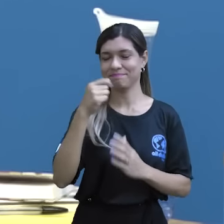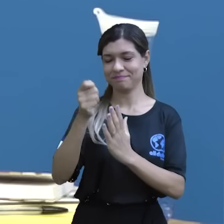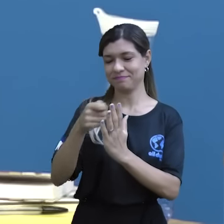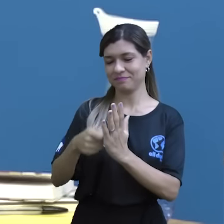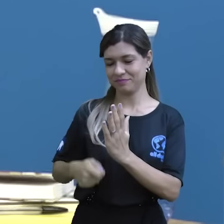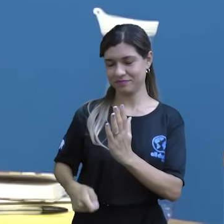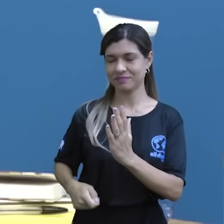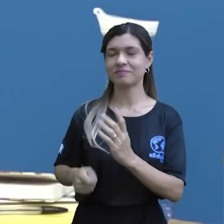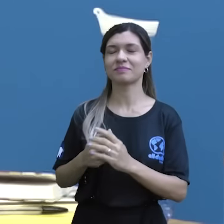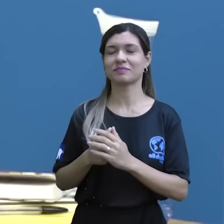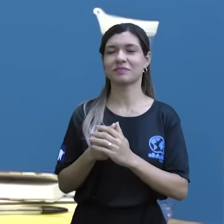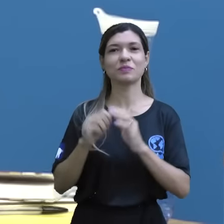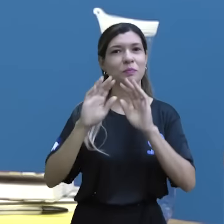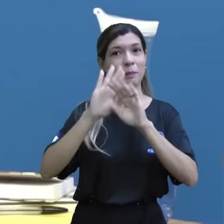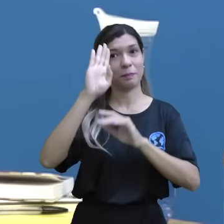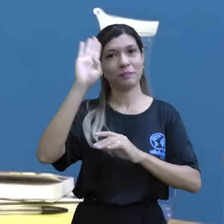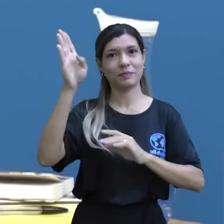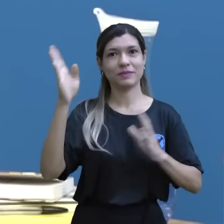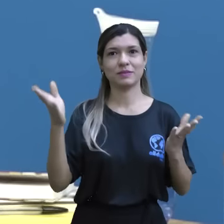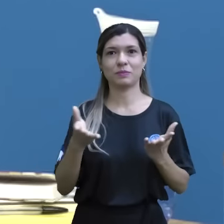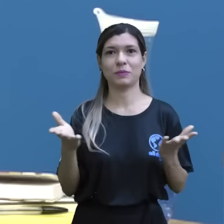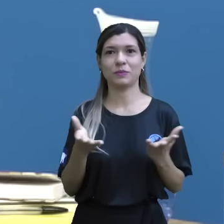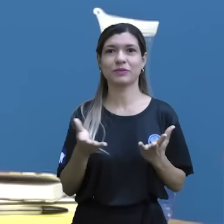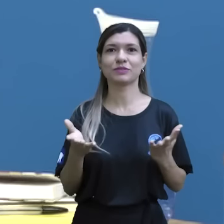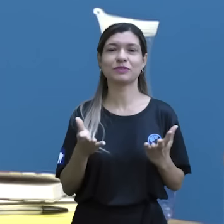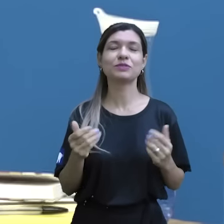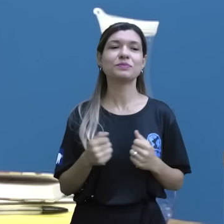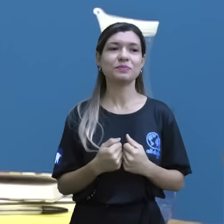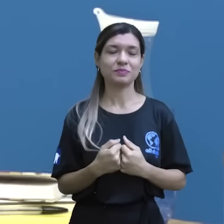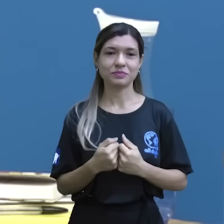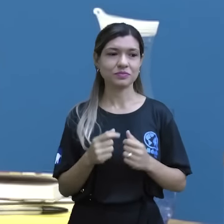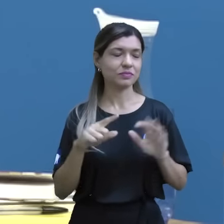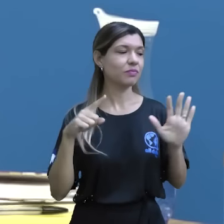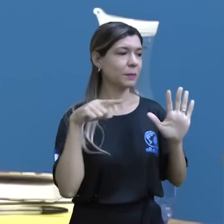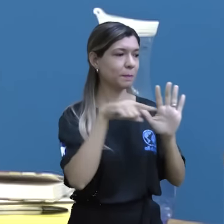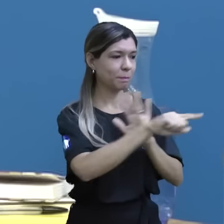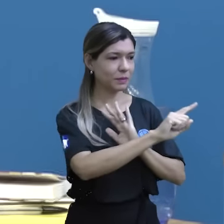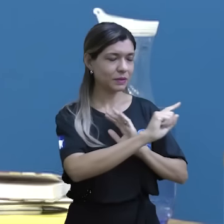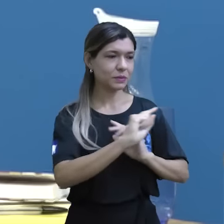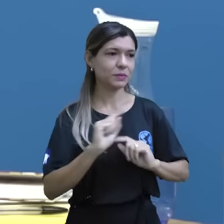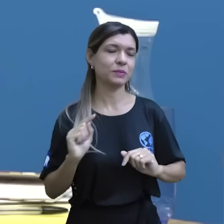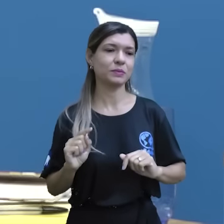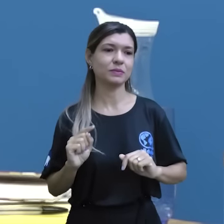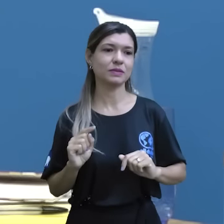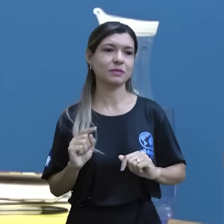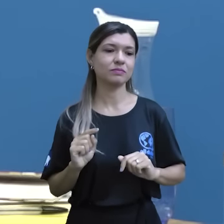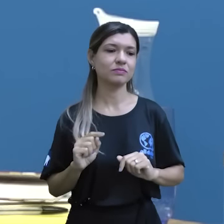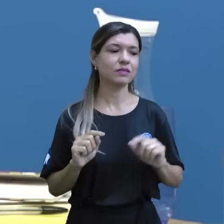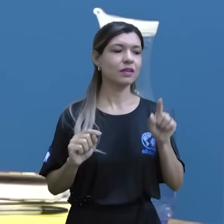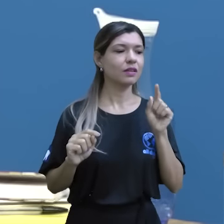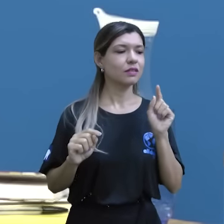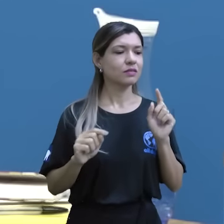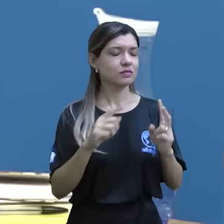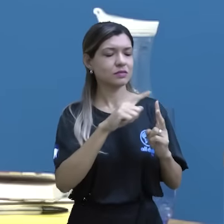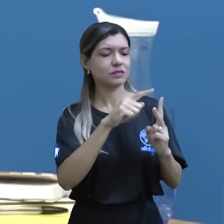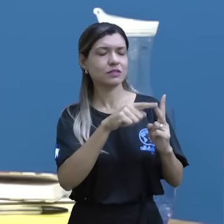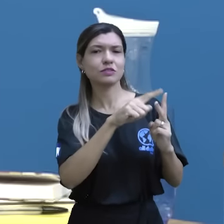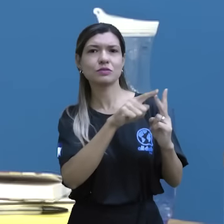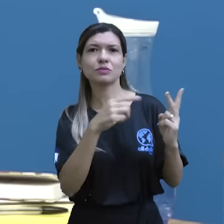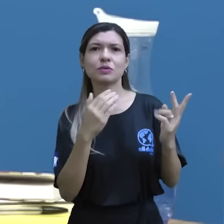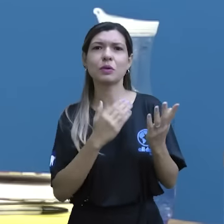a origem da relação de cada uma com Lima Barreto. Como é que ele chegou até a vida de vocês, né? Como é que foi isso? Quer